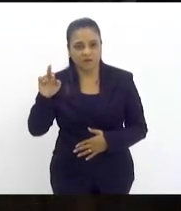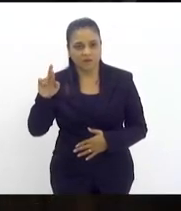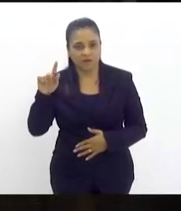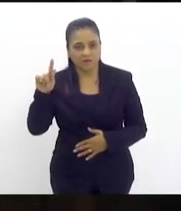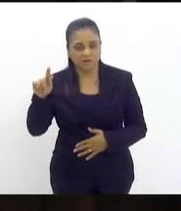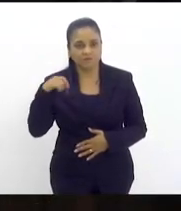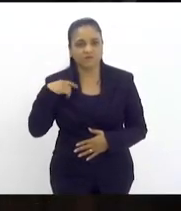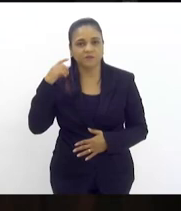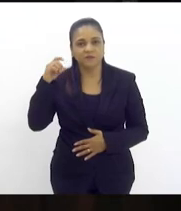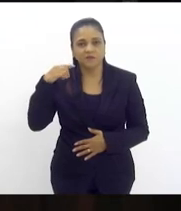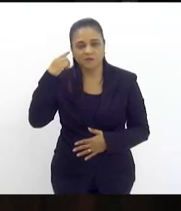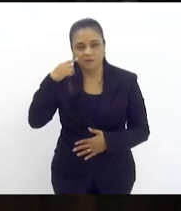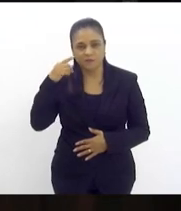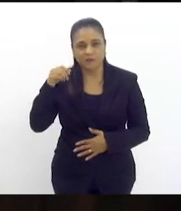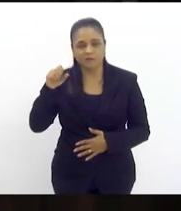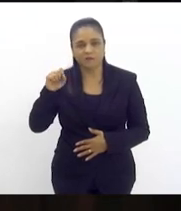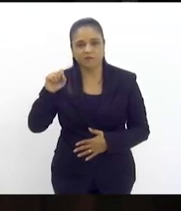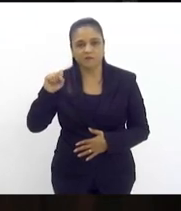Samuel Malafaia.